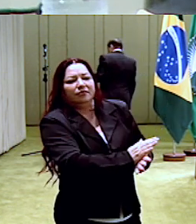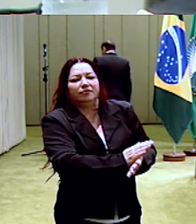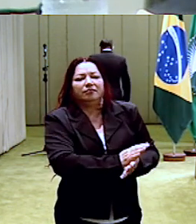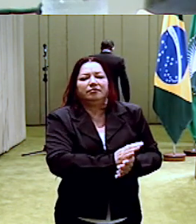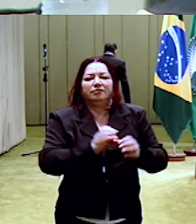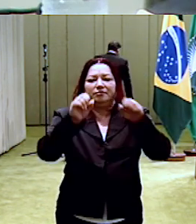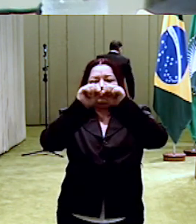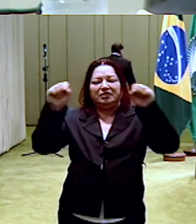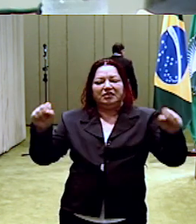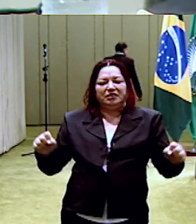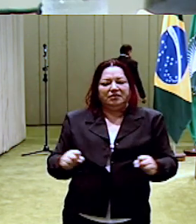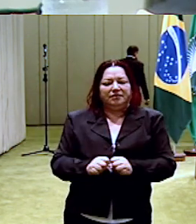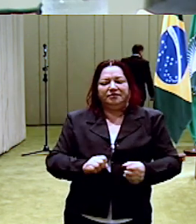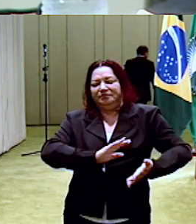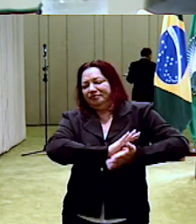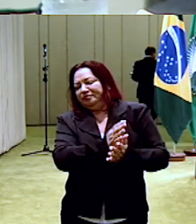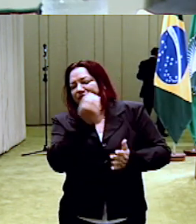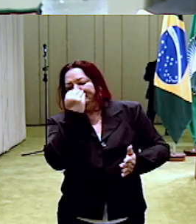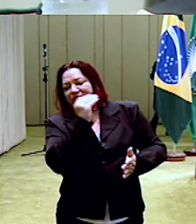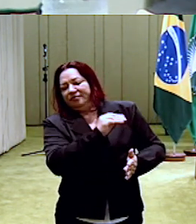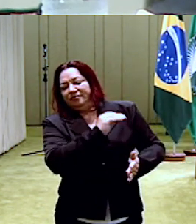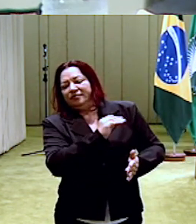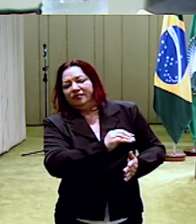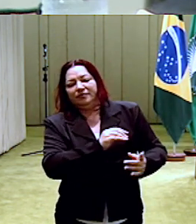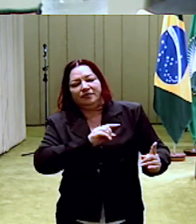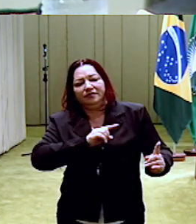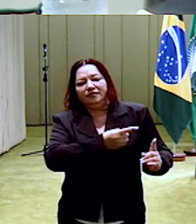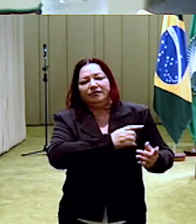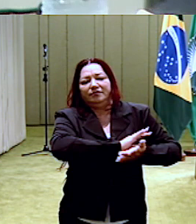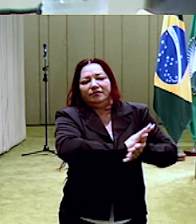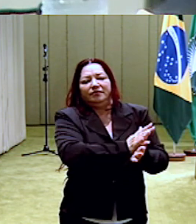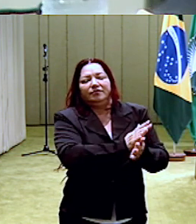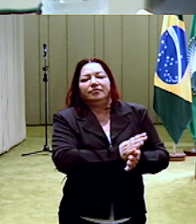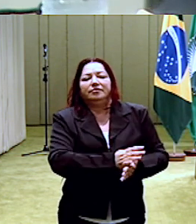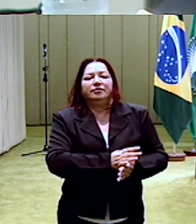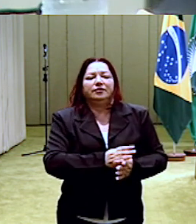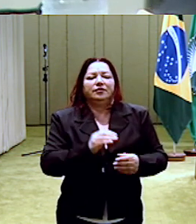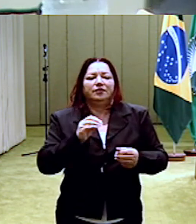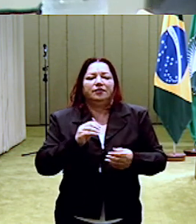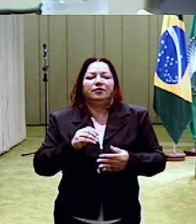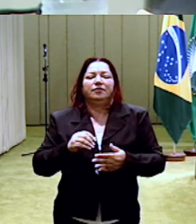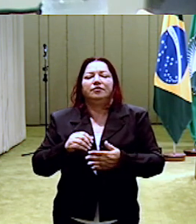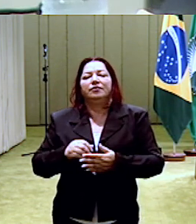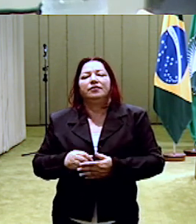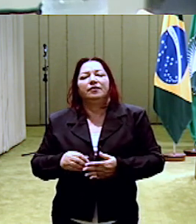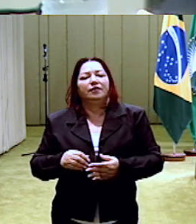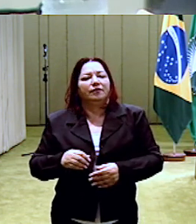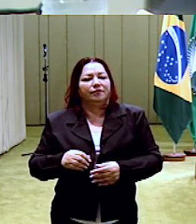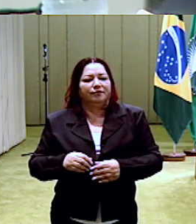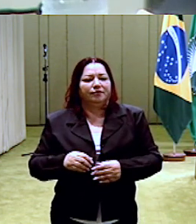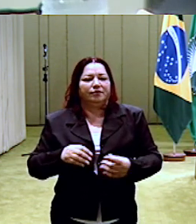racismo sistêmico, discriminações sistêmicas, discriminações diretas e indiretas, intolerância e racismo religioso,